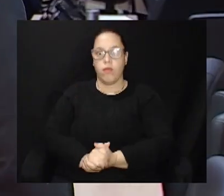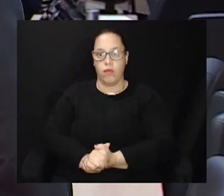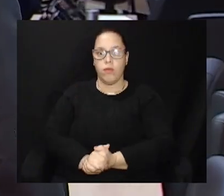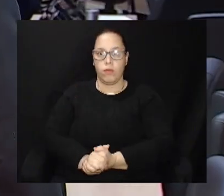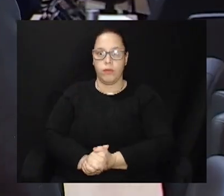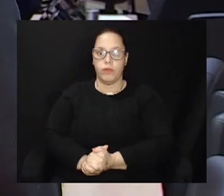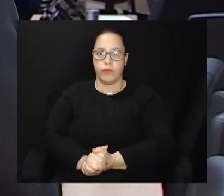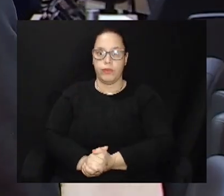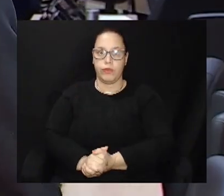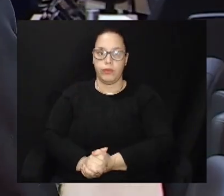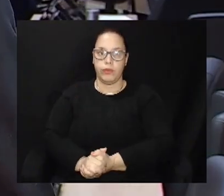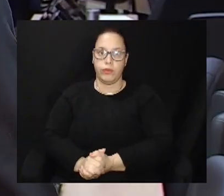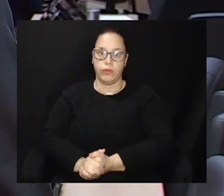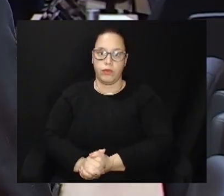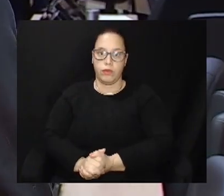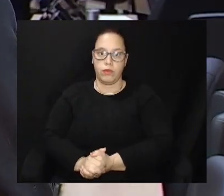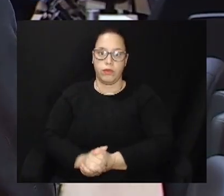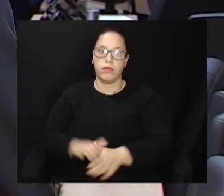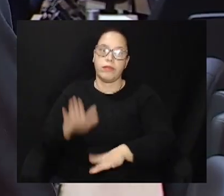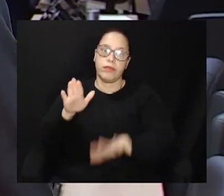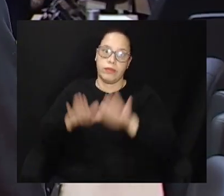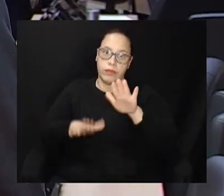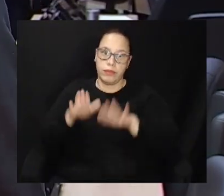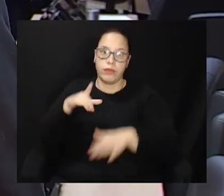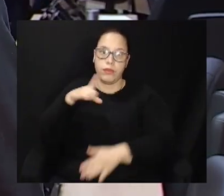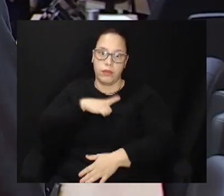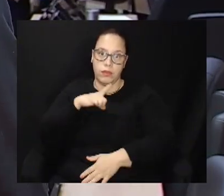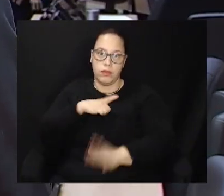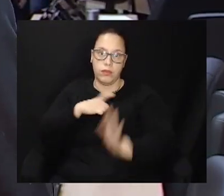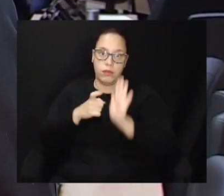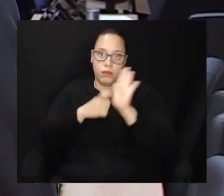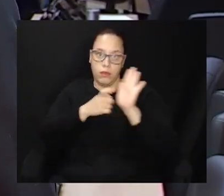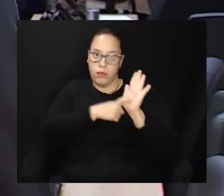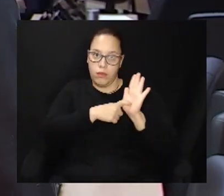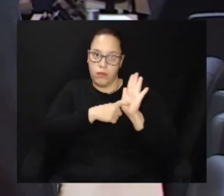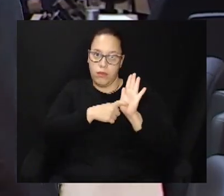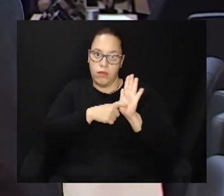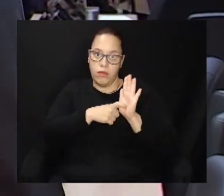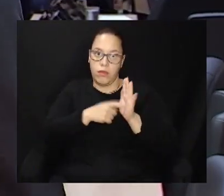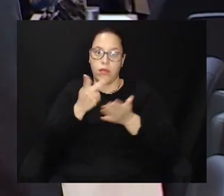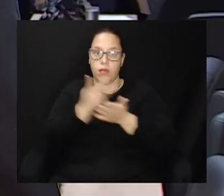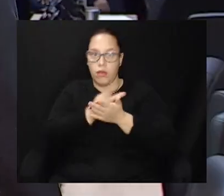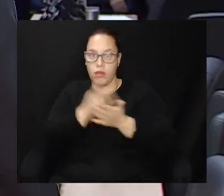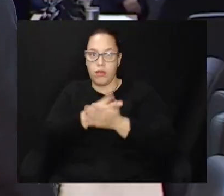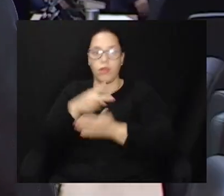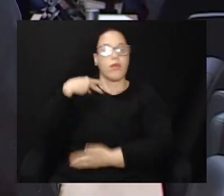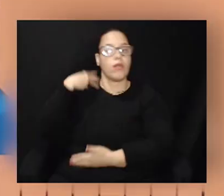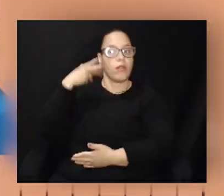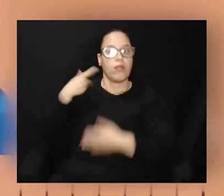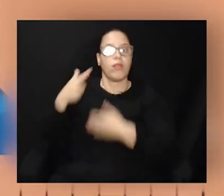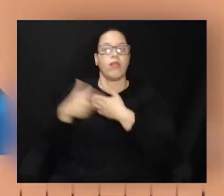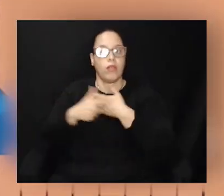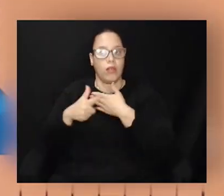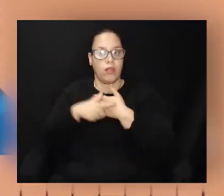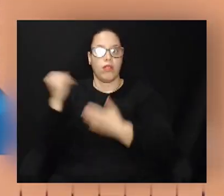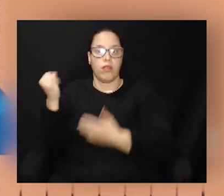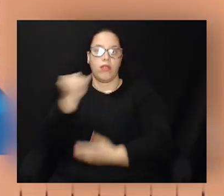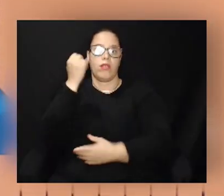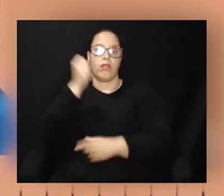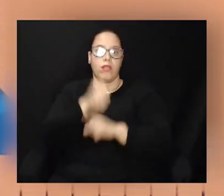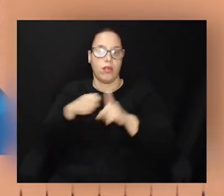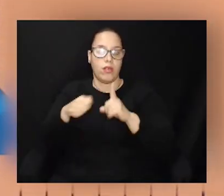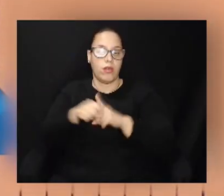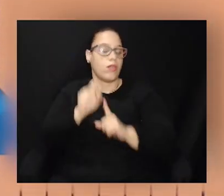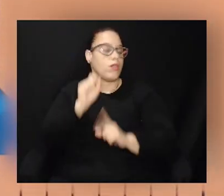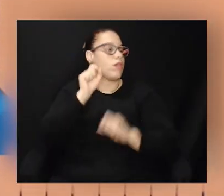que, apesar de ter a imagem muitas vezes deturpada, o vereador ele tem um papel muito importante na sociedade. O que está em pauta